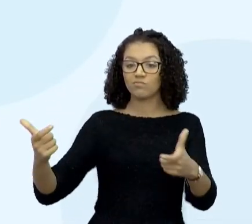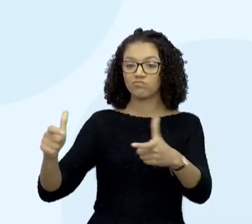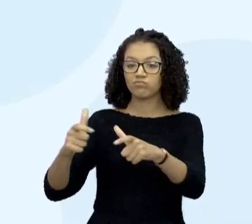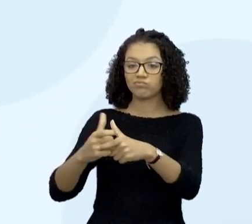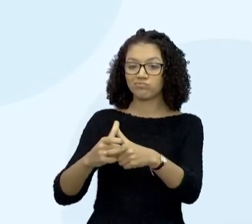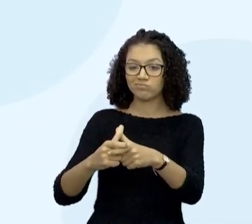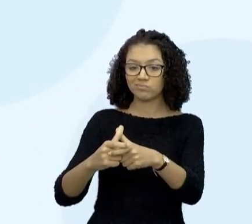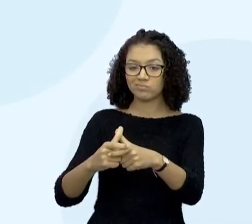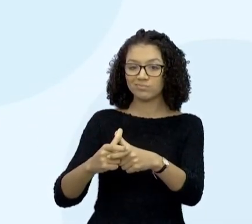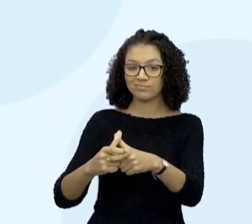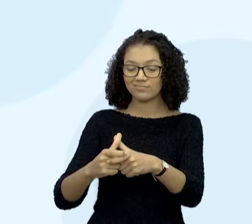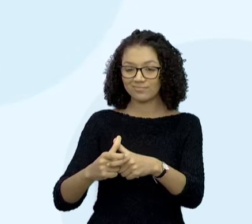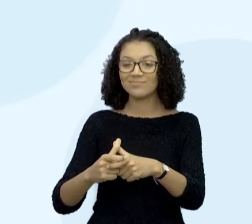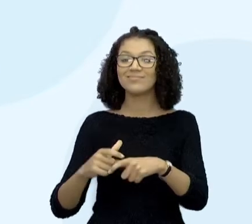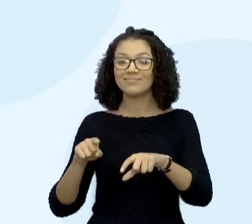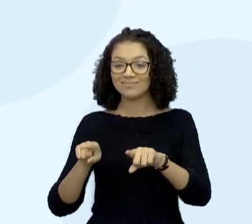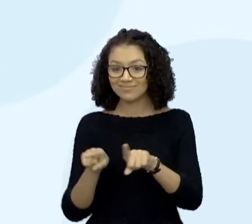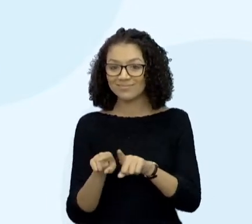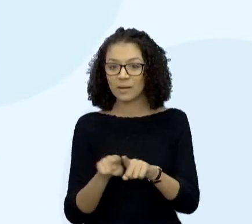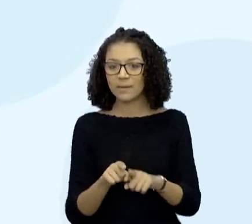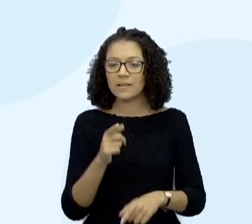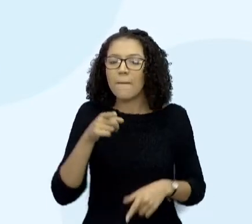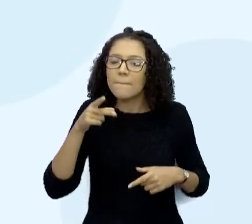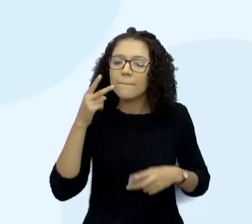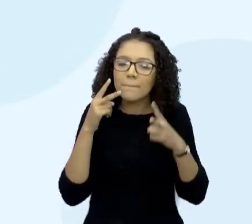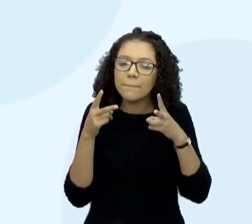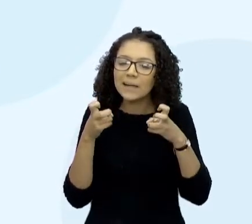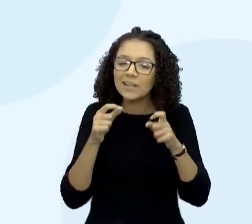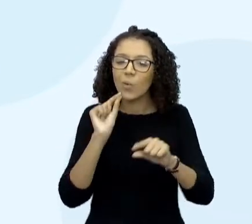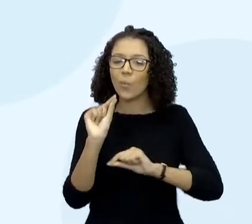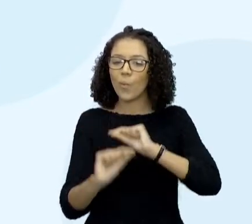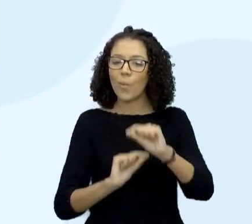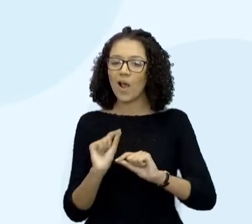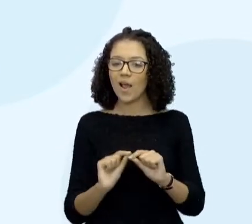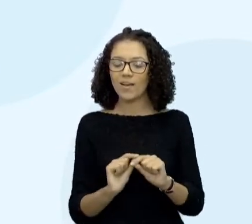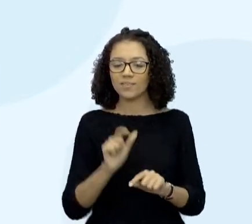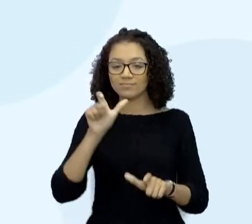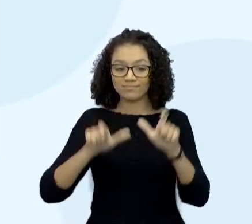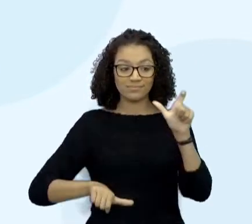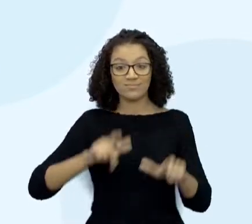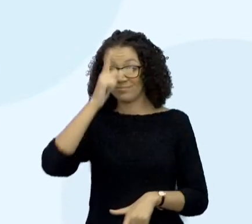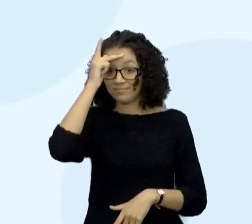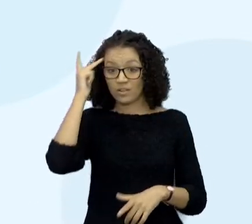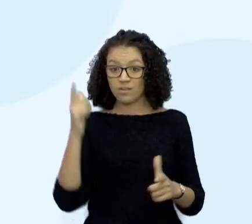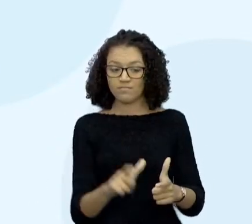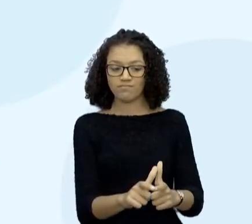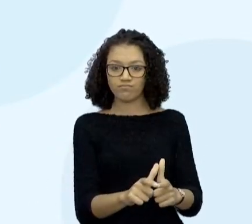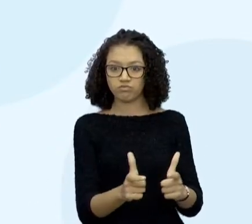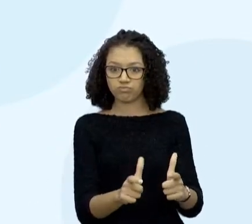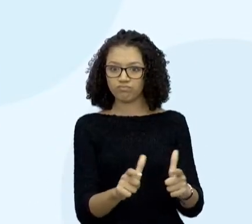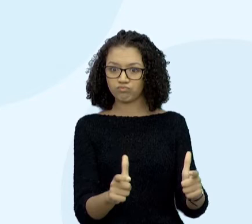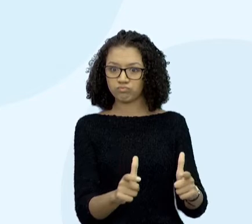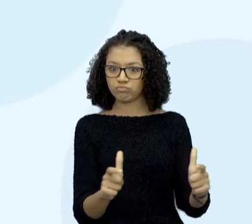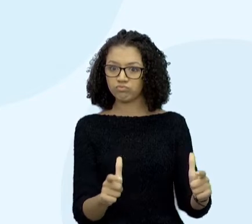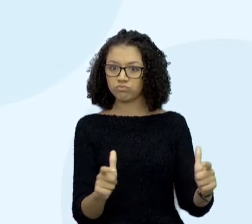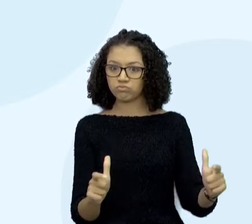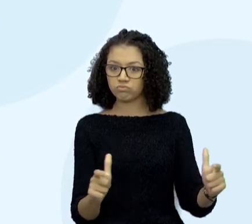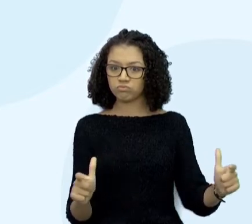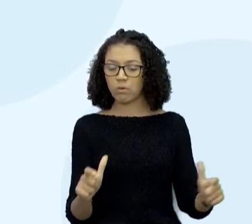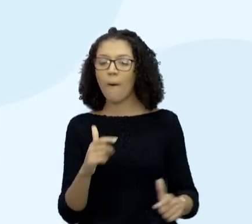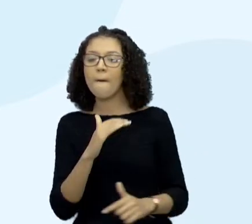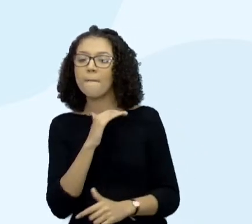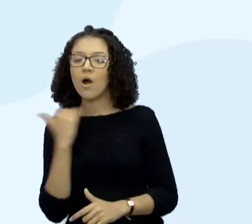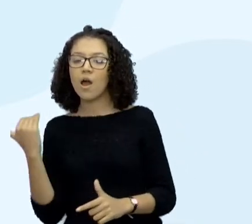vegetativo elevado da população mundial em relação à primeira fase da transição. Então, um rápido